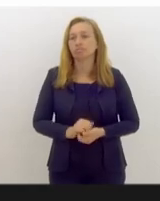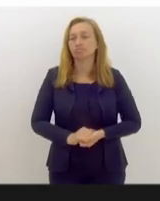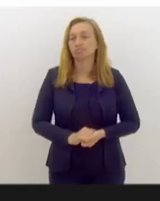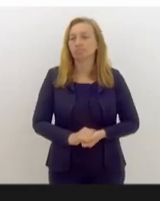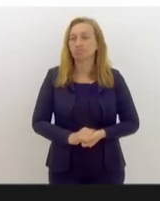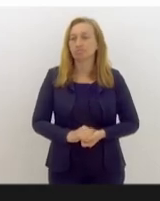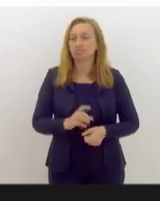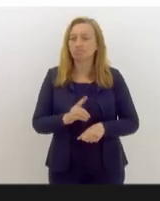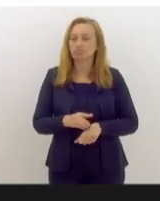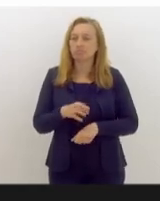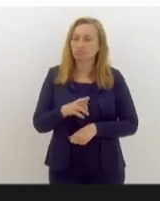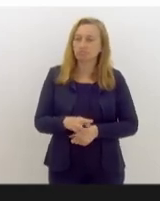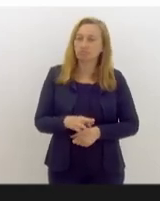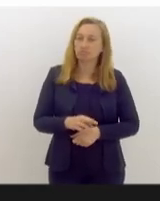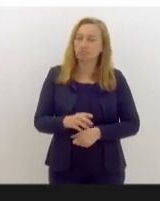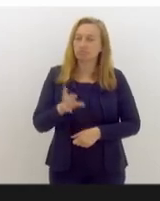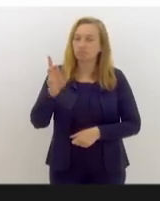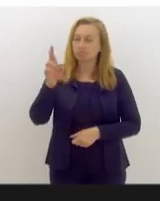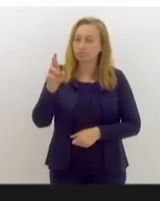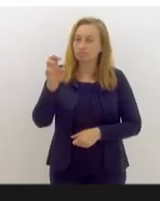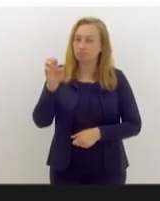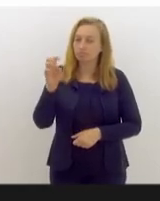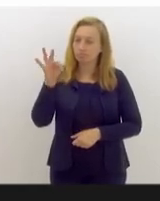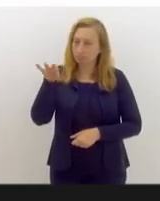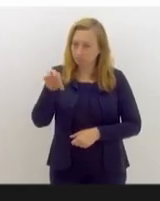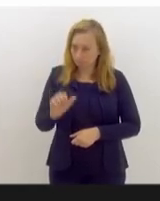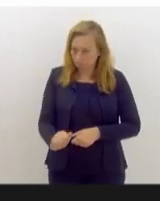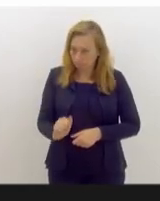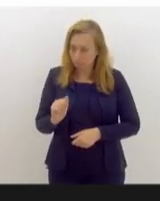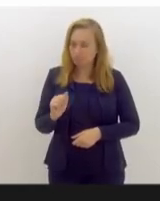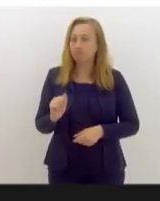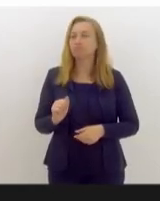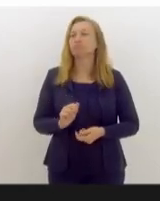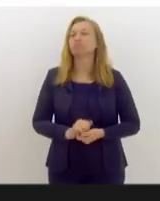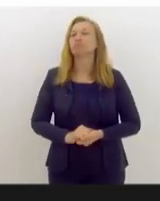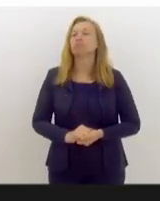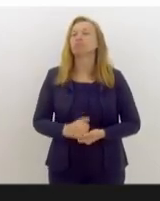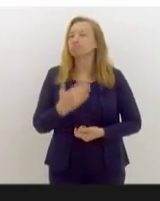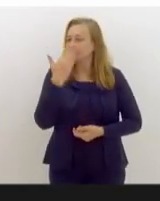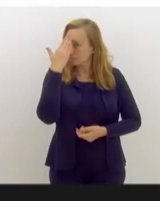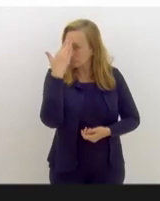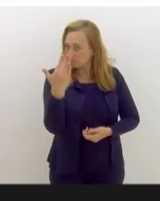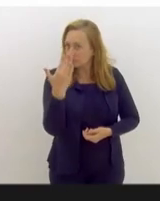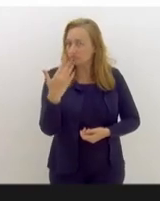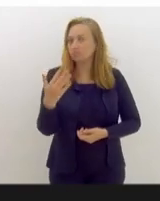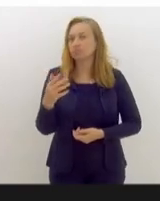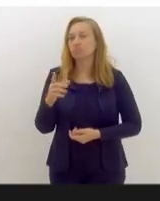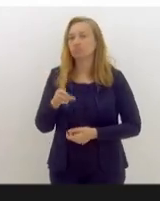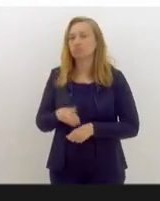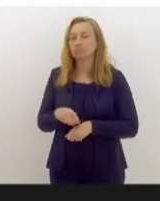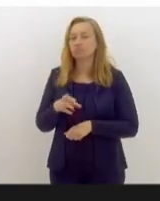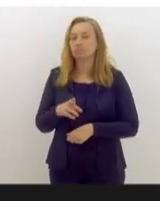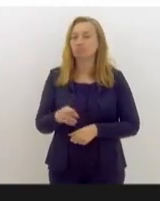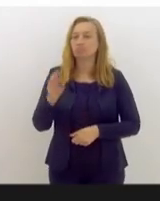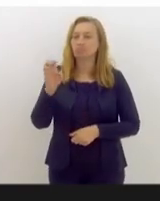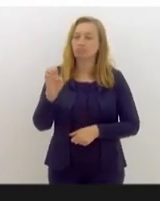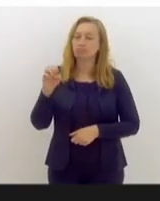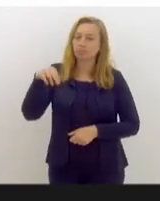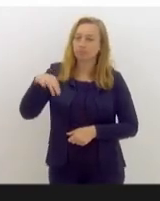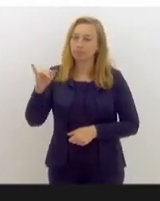a doutora Renata Carbonell. Quero agradecer ao doutor Emiliano